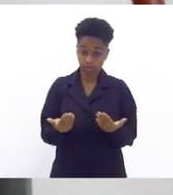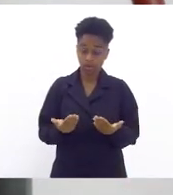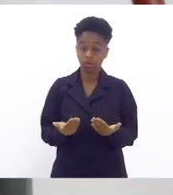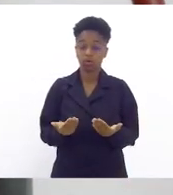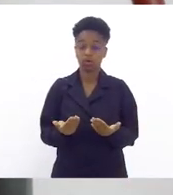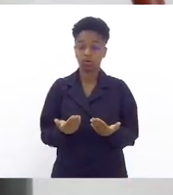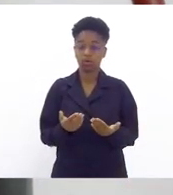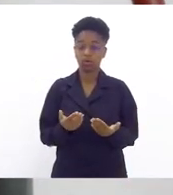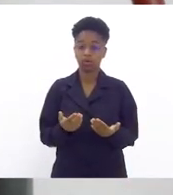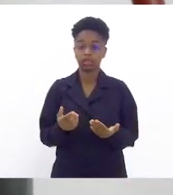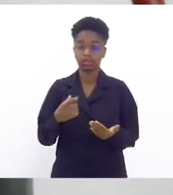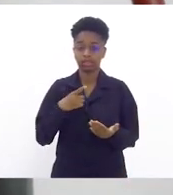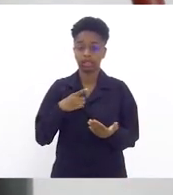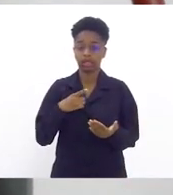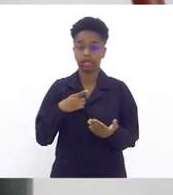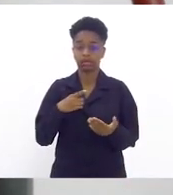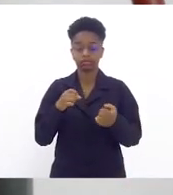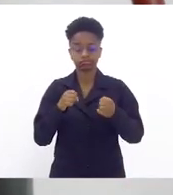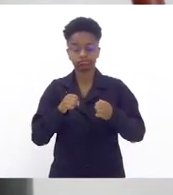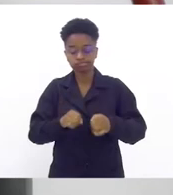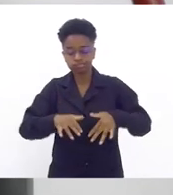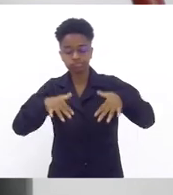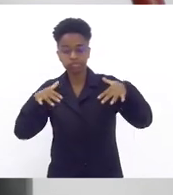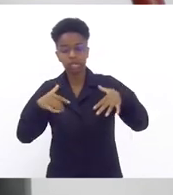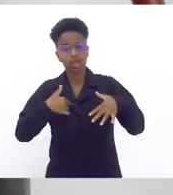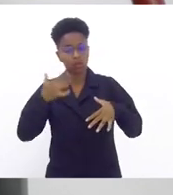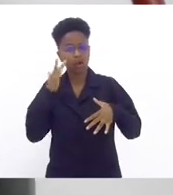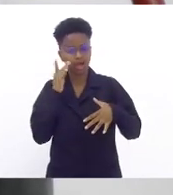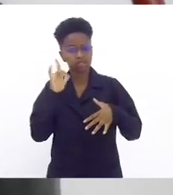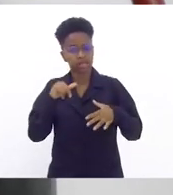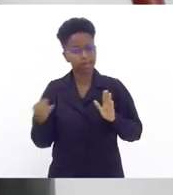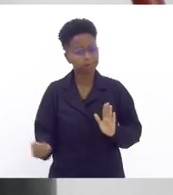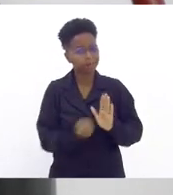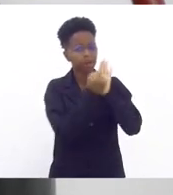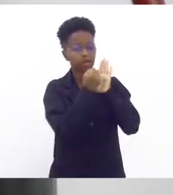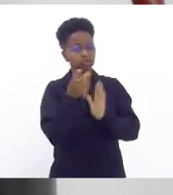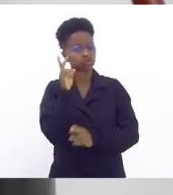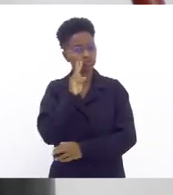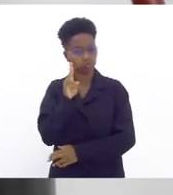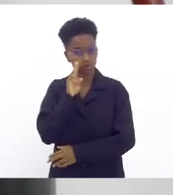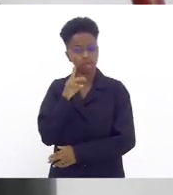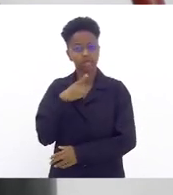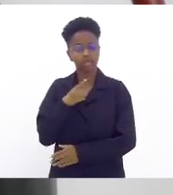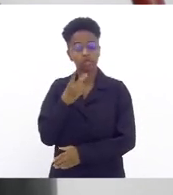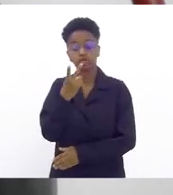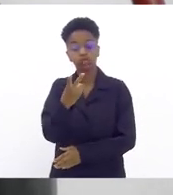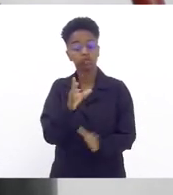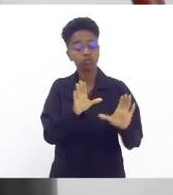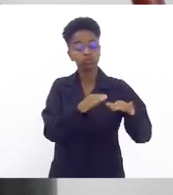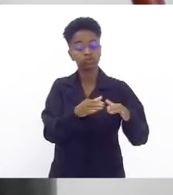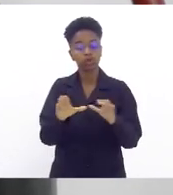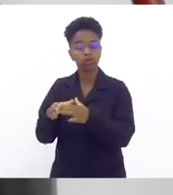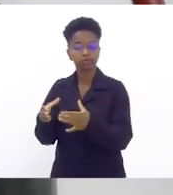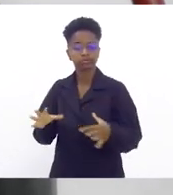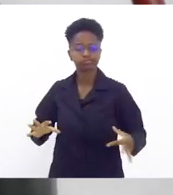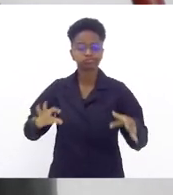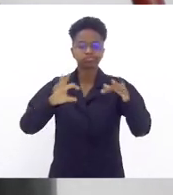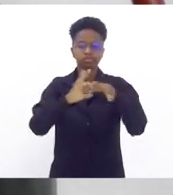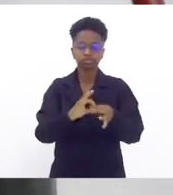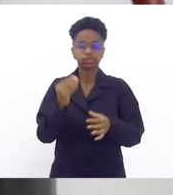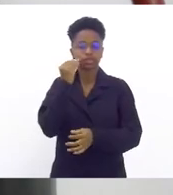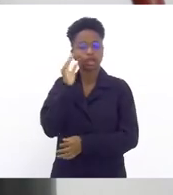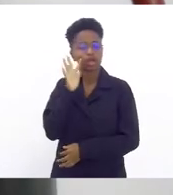nessa audiência uma audiência eu acho que é histórica marca histórico né são duas comissões aqui se somando para uma